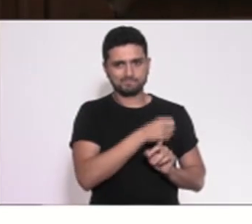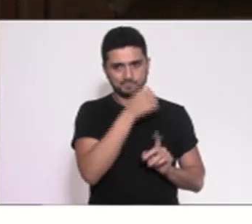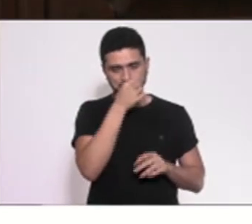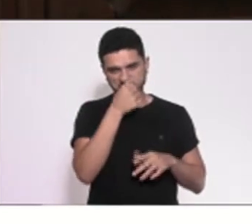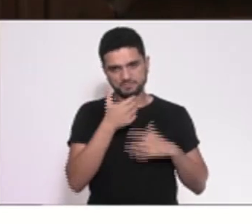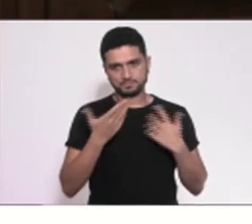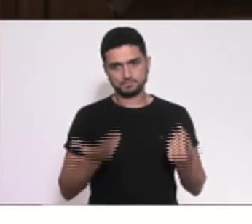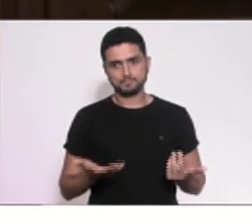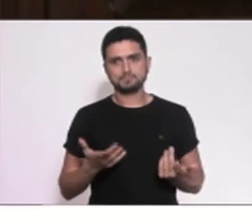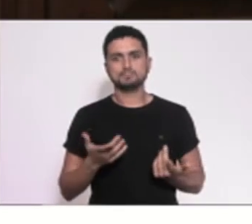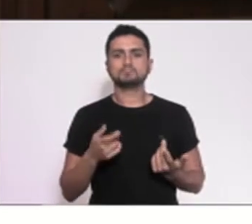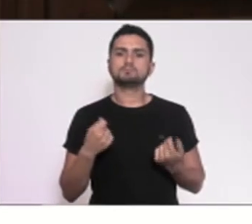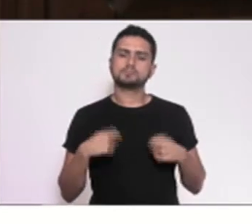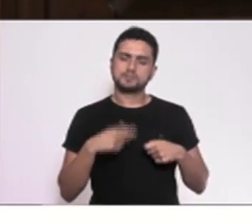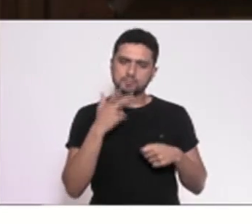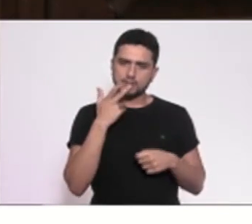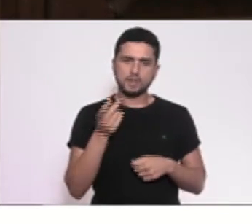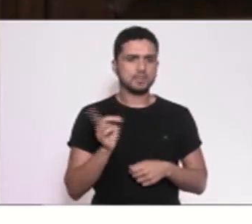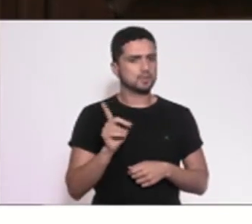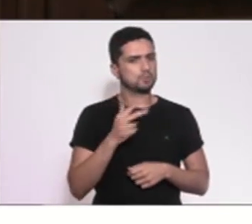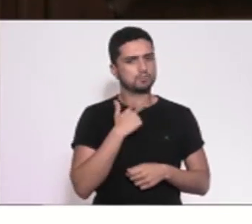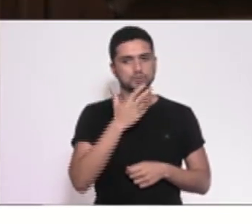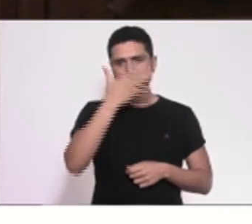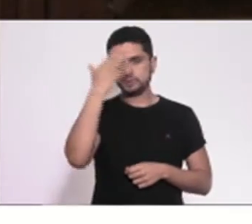não esquecer do